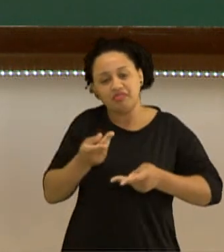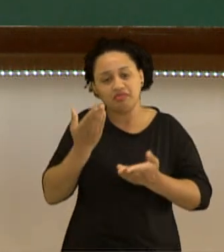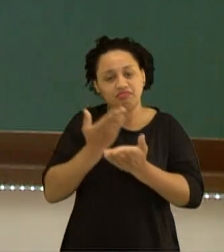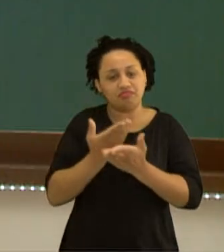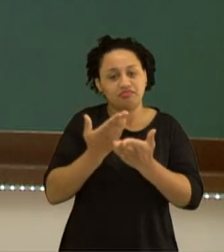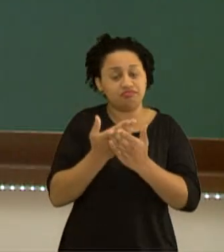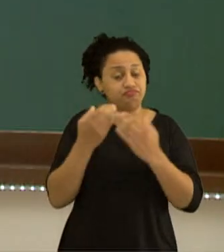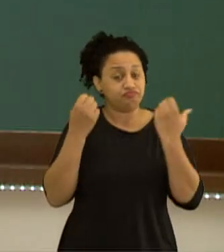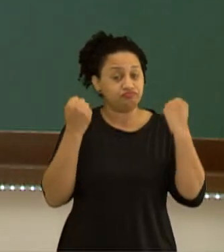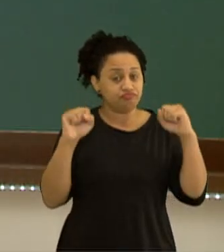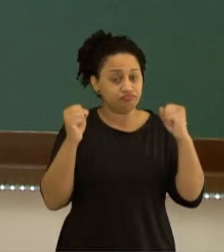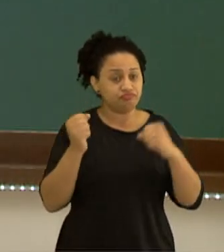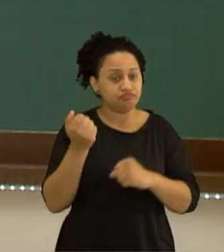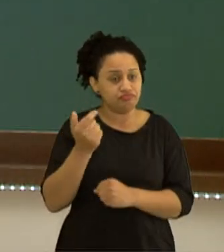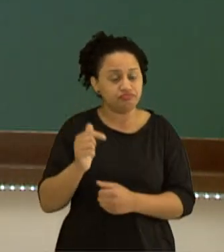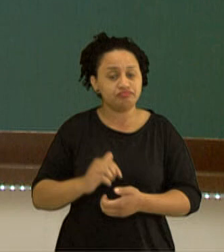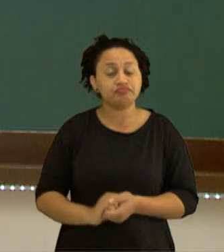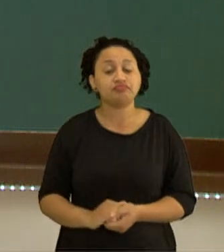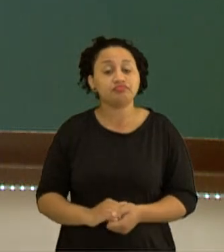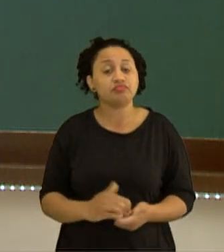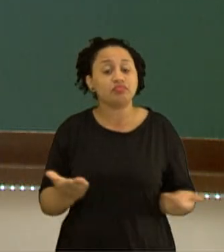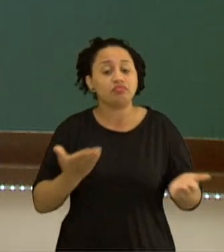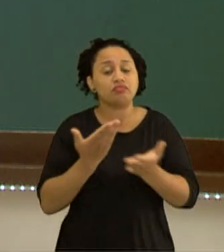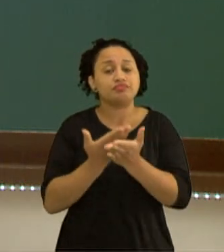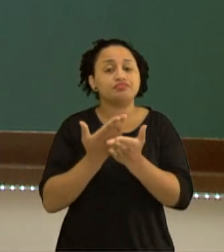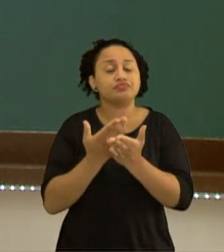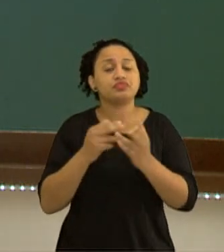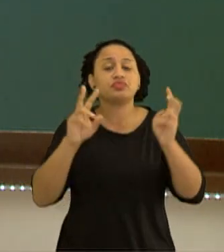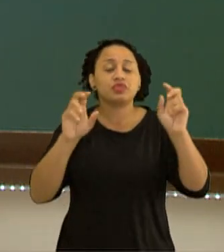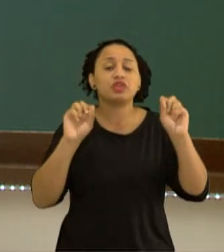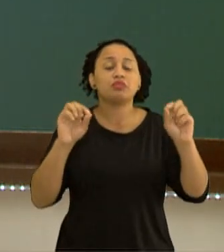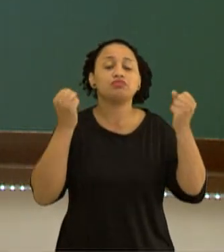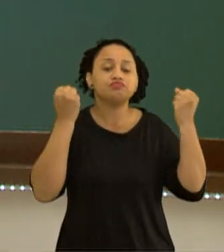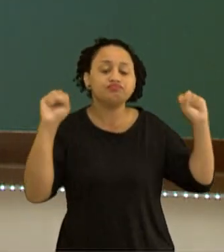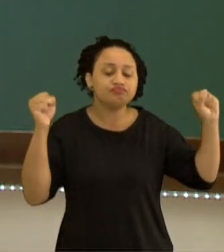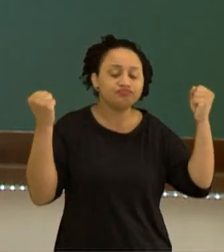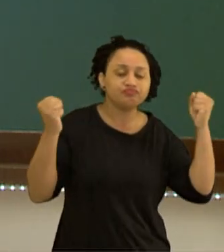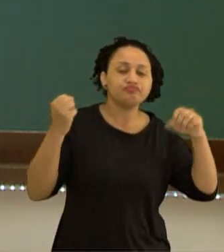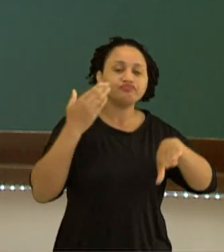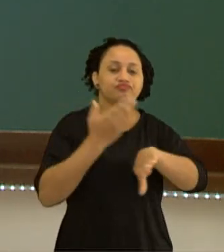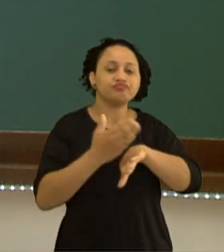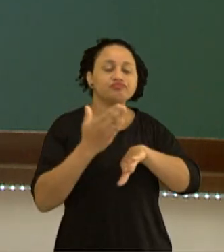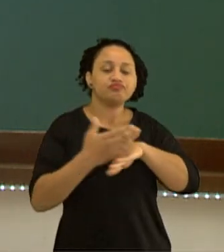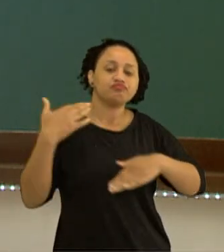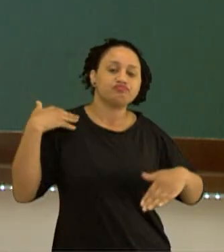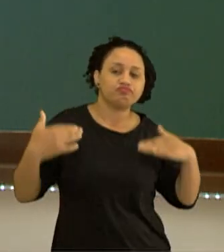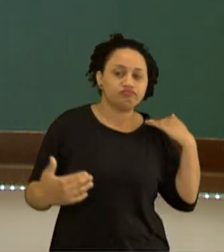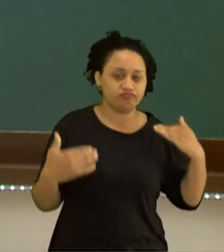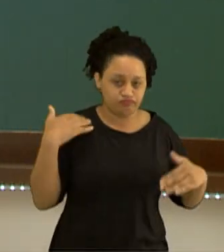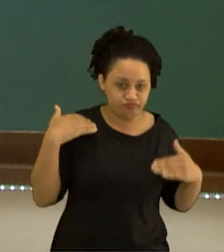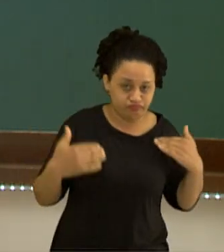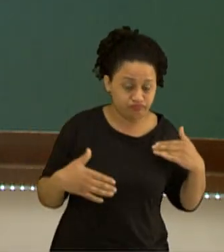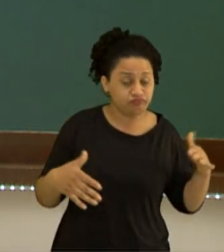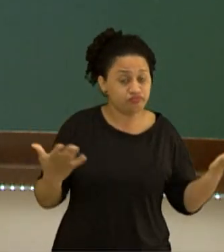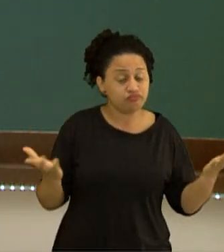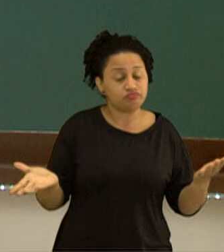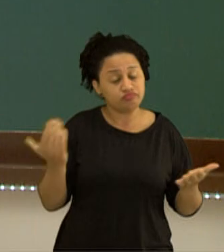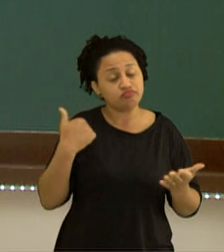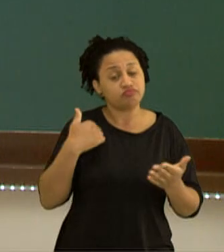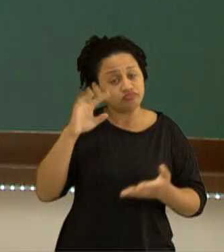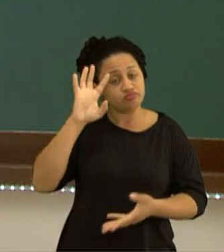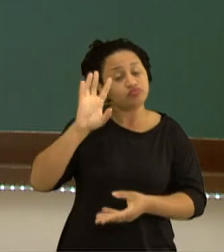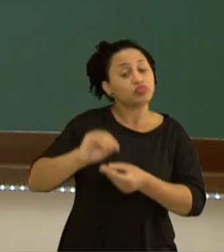Física. Nessa aula falaremos sobre ginástica de condicionamento físico. Então vamos lá entender o que